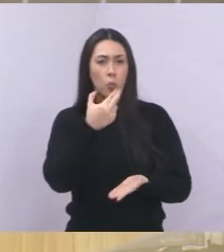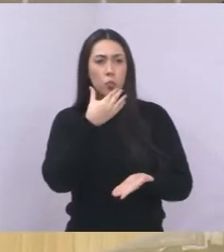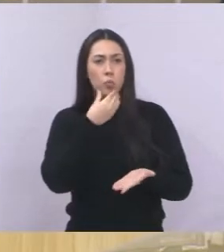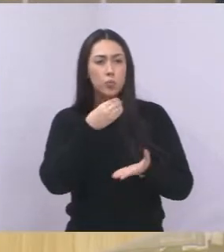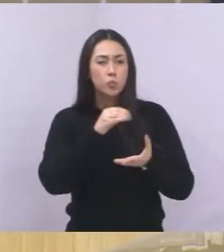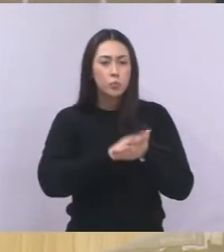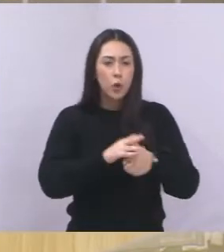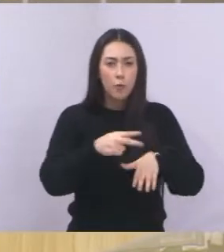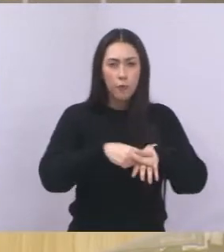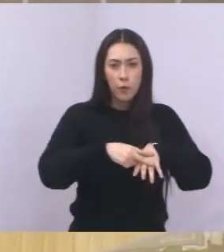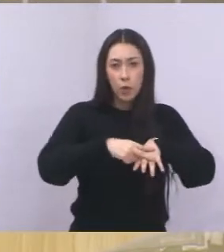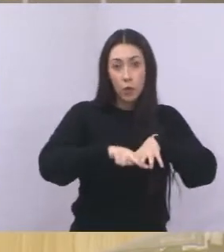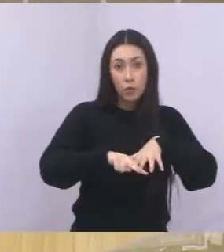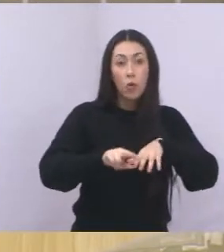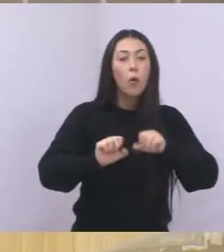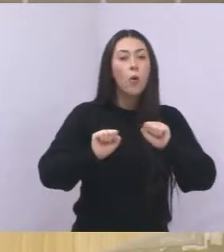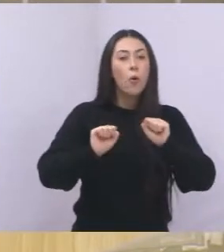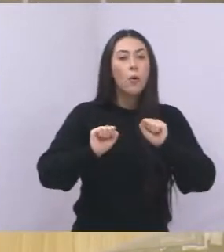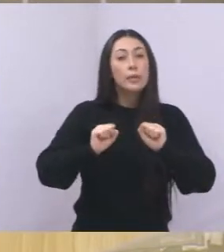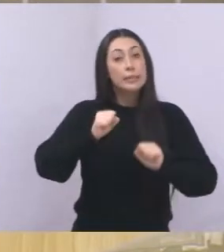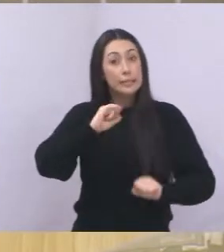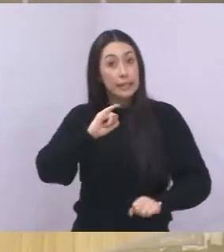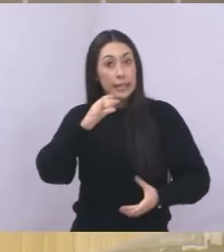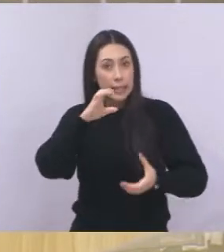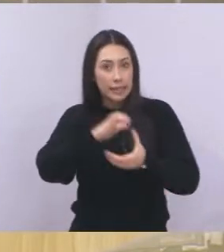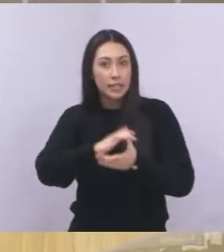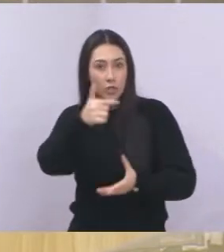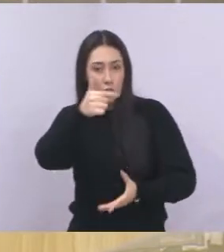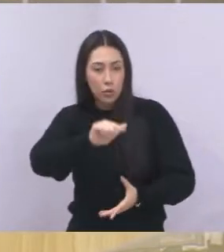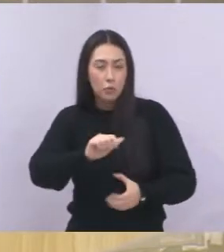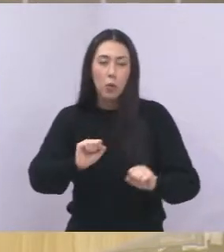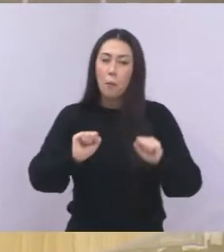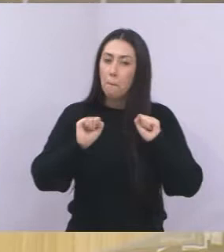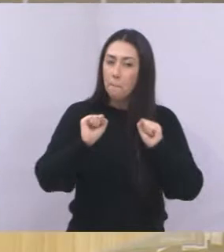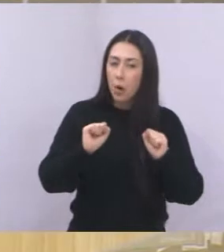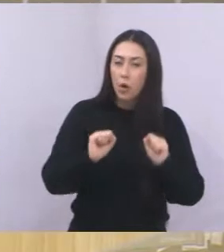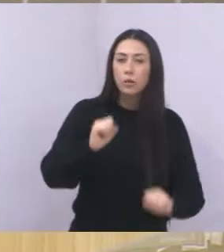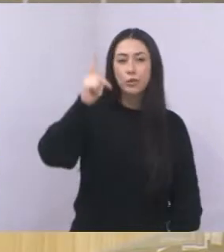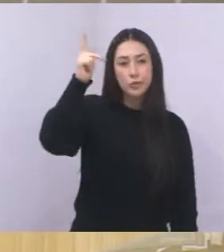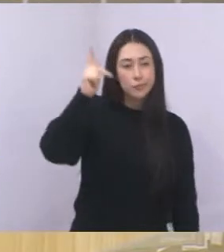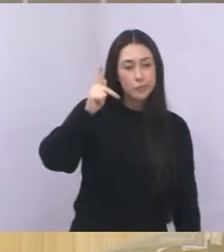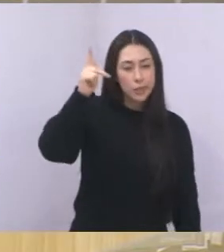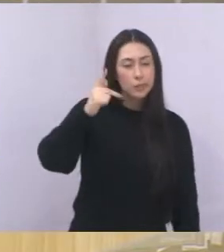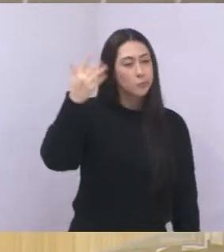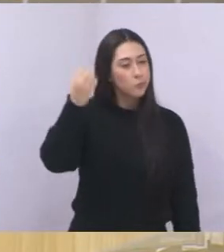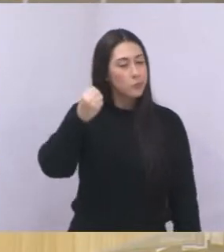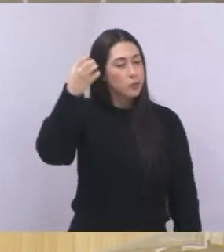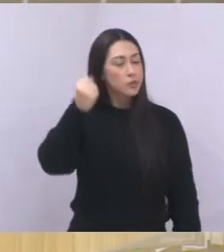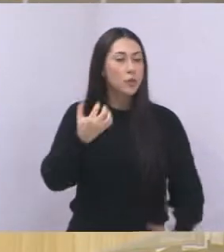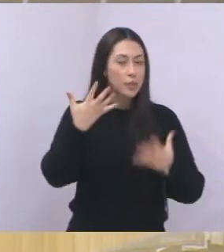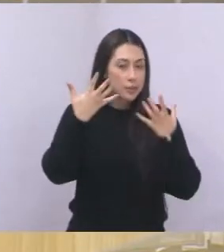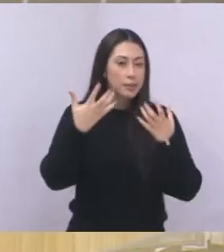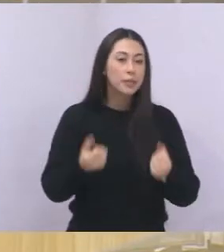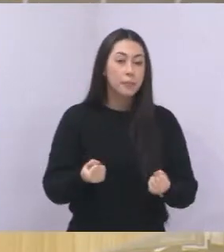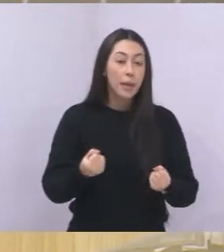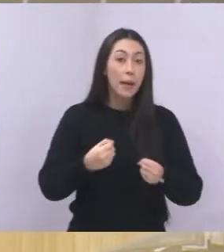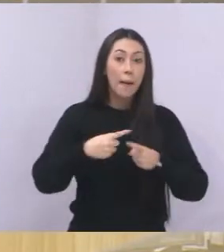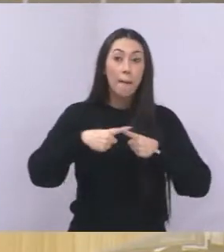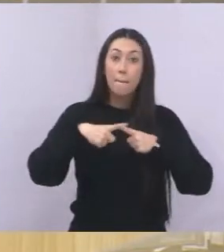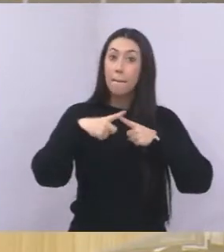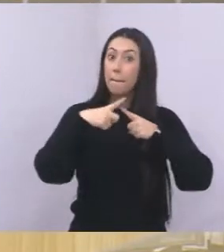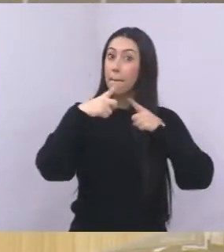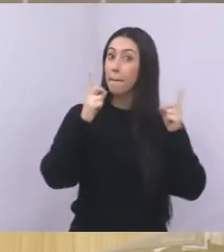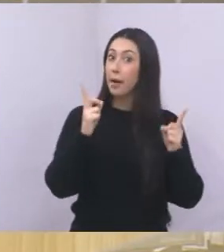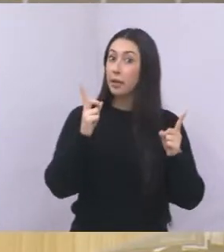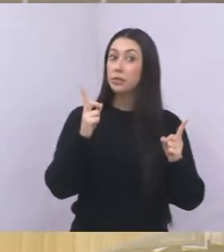que se case novamente o direito ao recebimento da pensão estabelecida nos termos dessa lei, porém, não